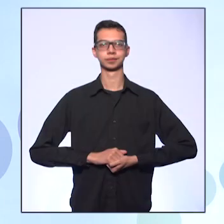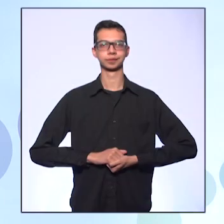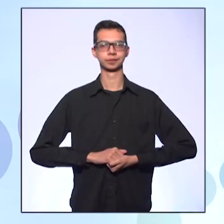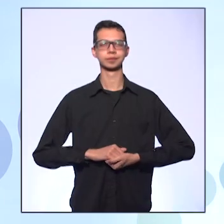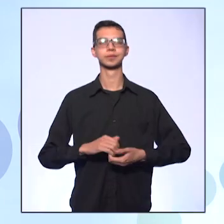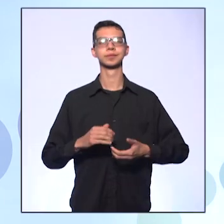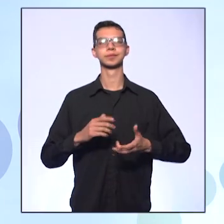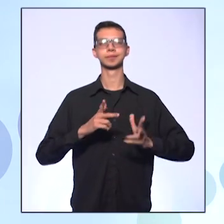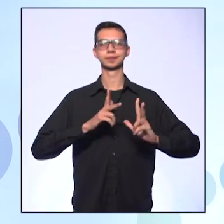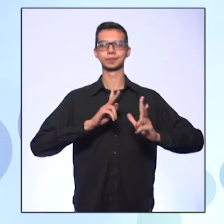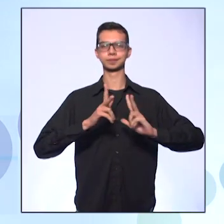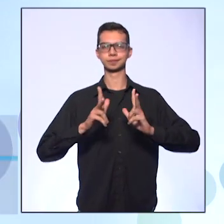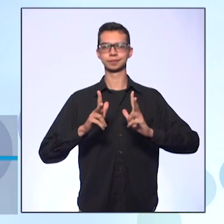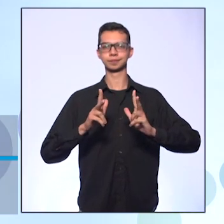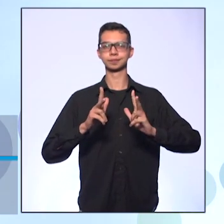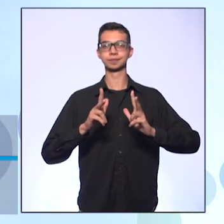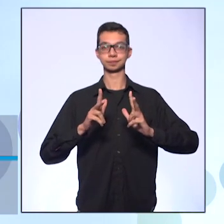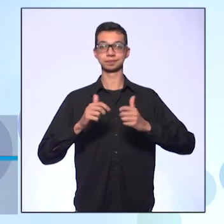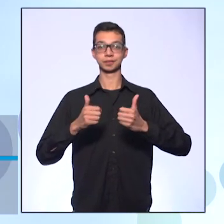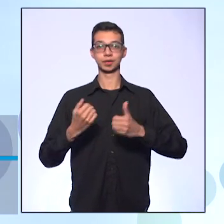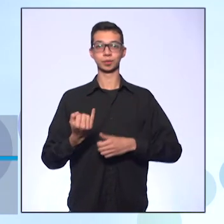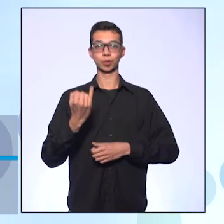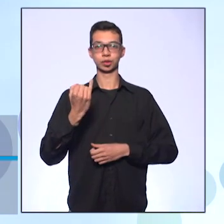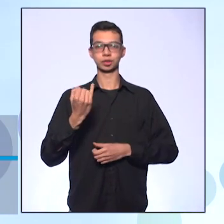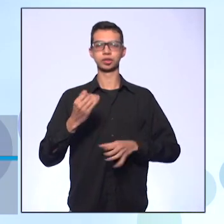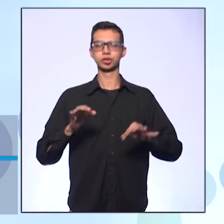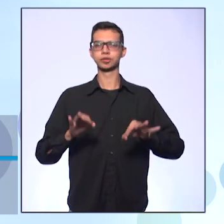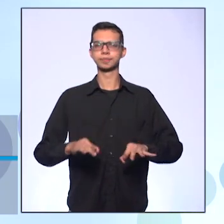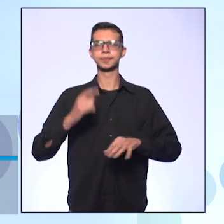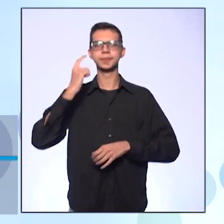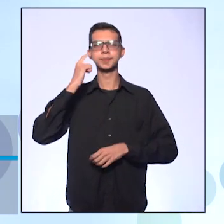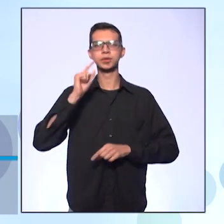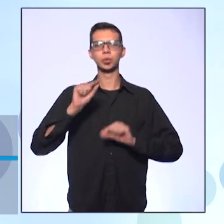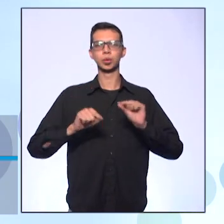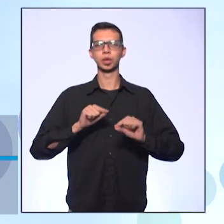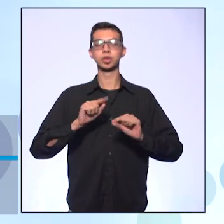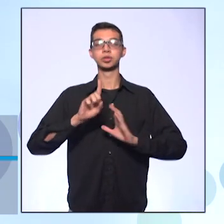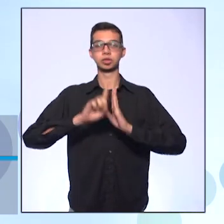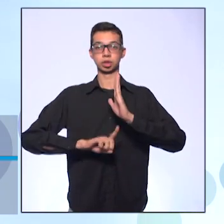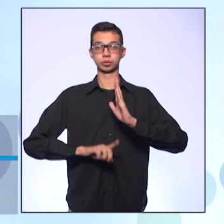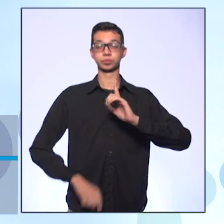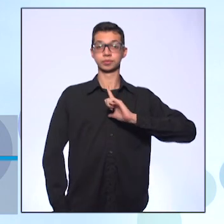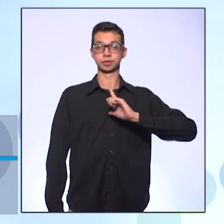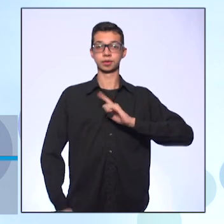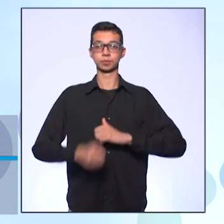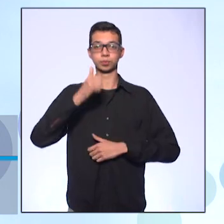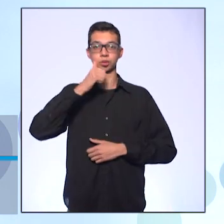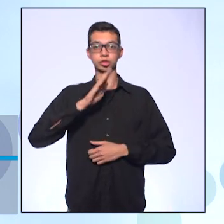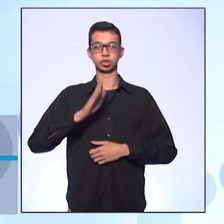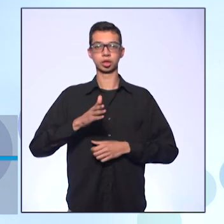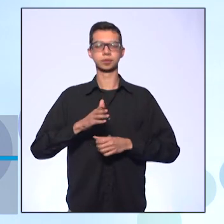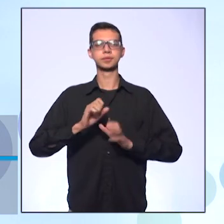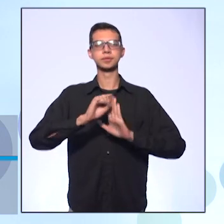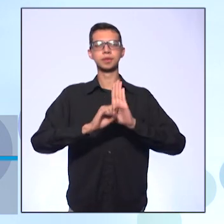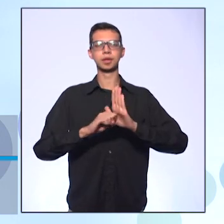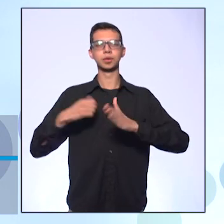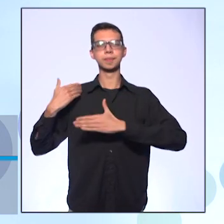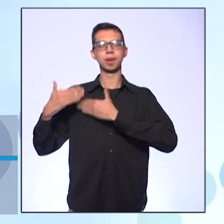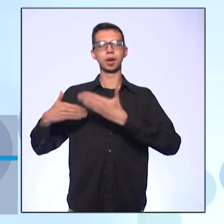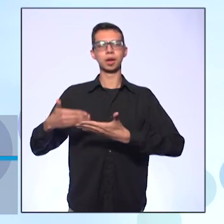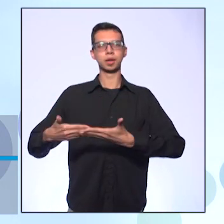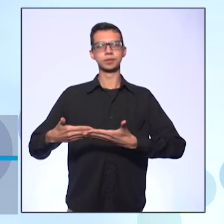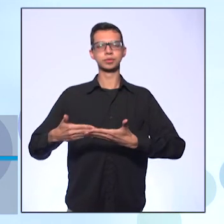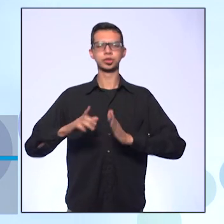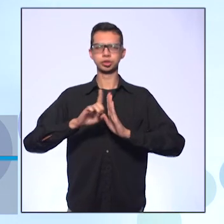Esse é um debate muito importante, muito pertinente, né? Pensar, será que os direitos alcançados pelas mulheres ao longo desse século, né, de